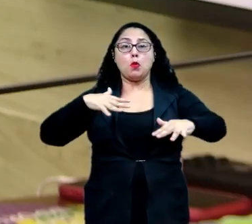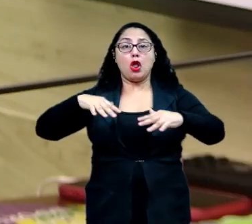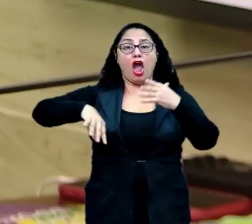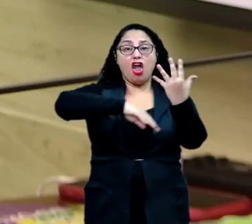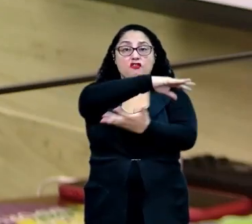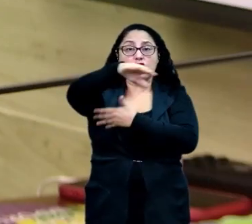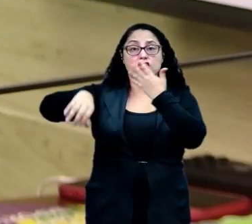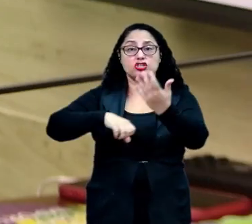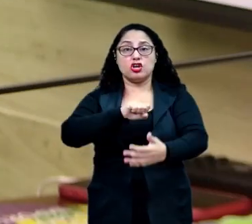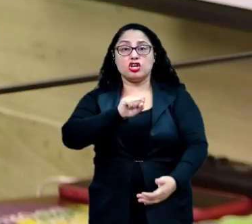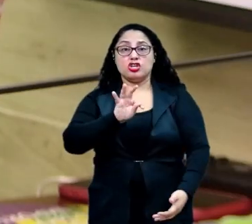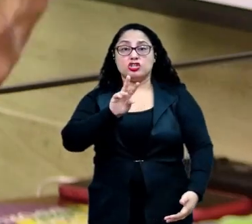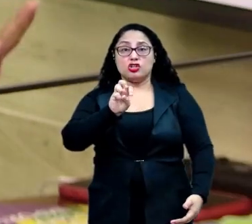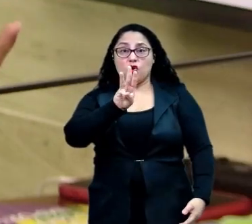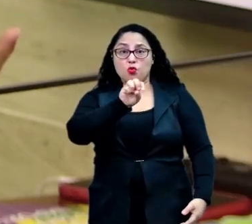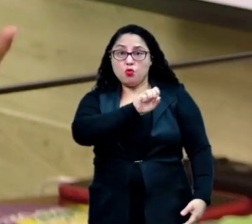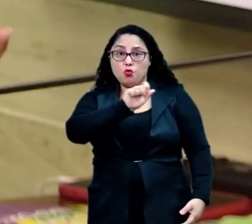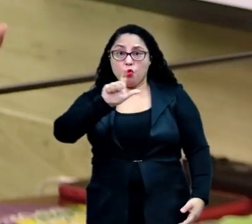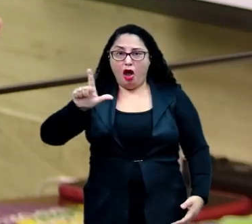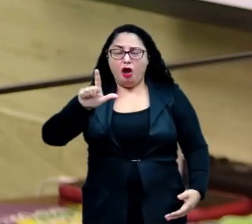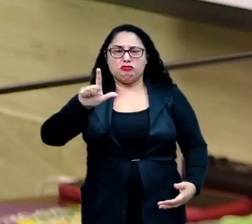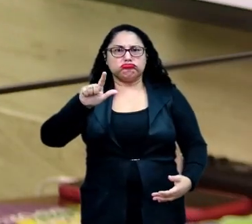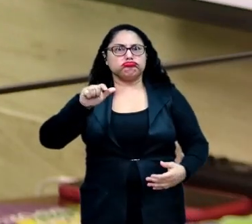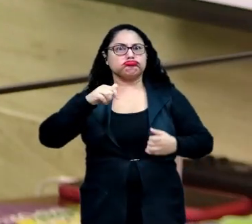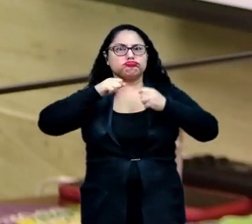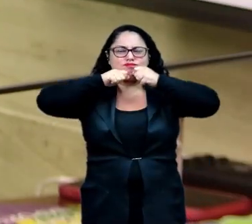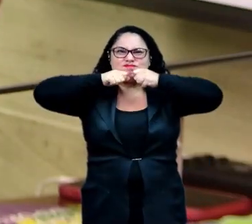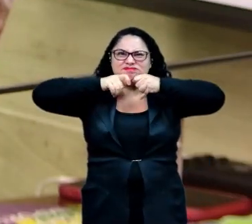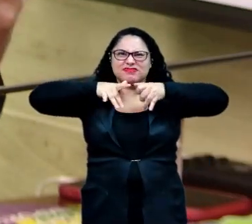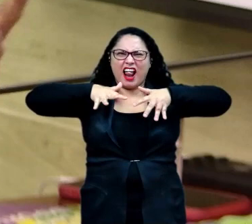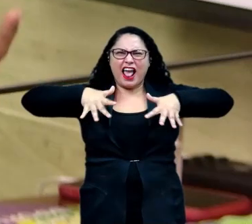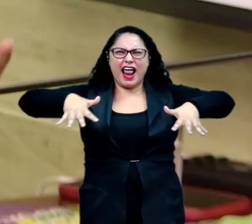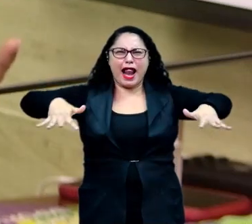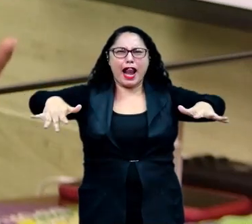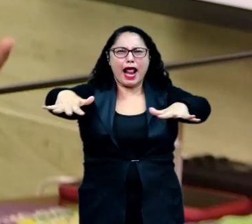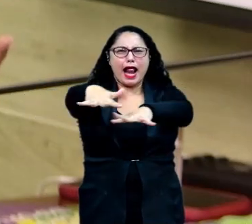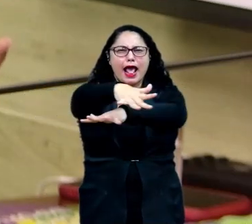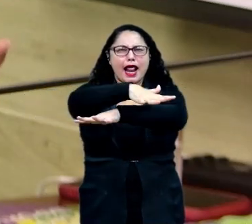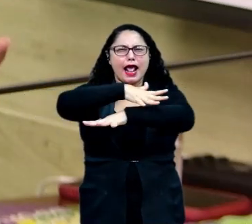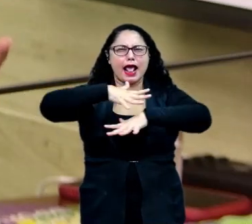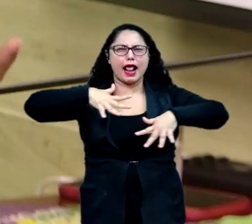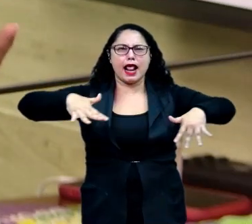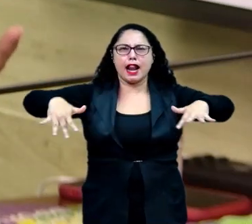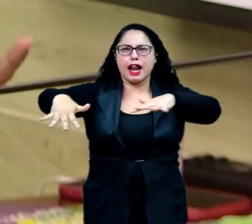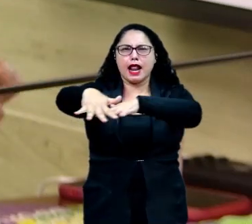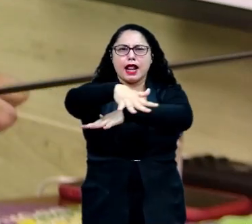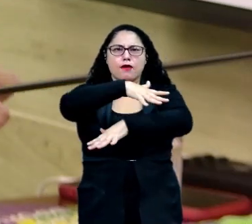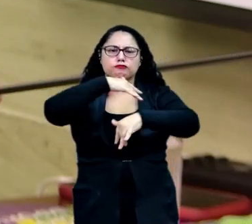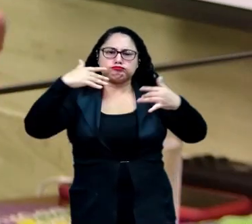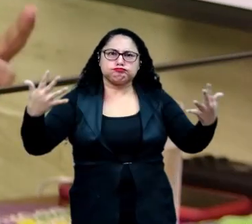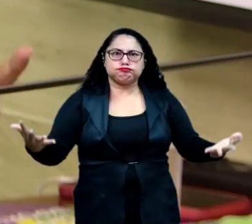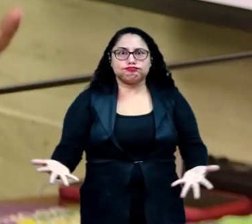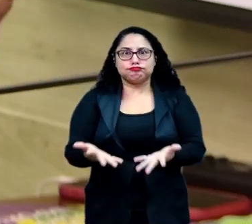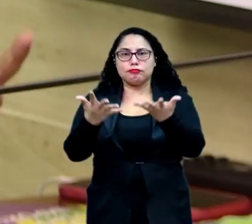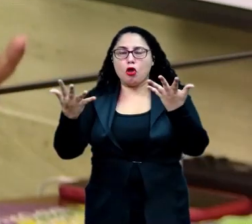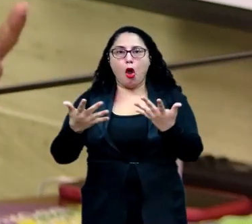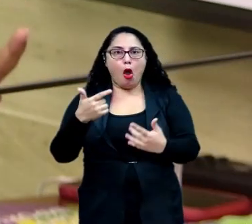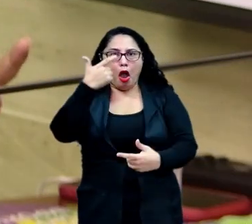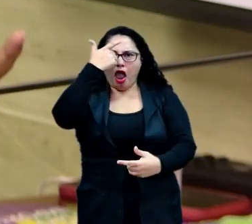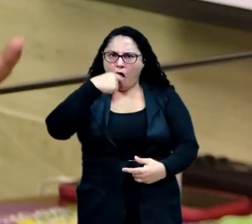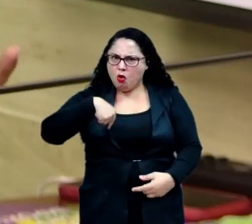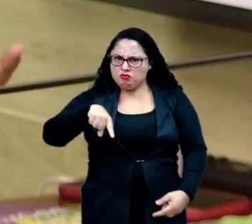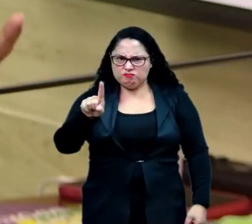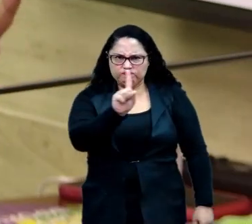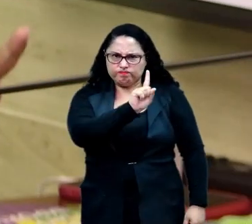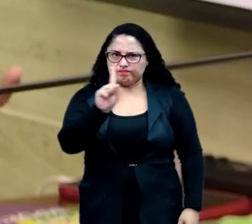de Stonewall, foi a revoada. Foi a construção desse levante de, olha, eu não vou